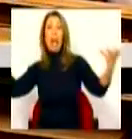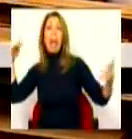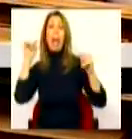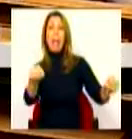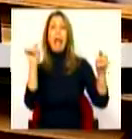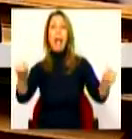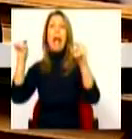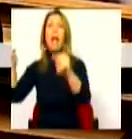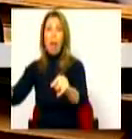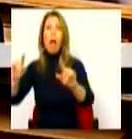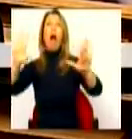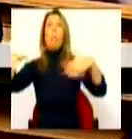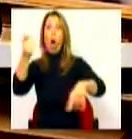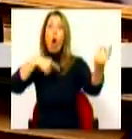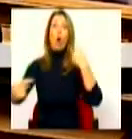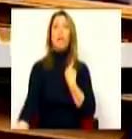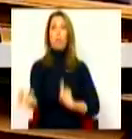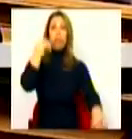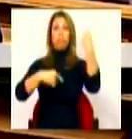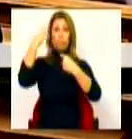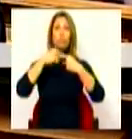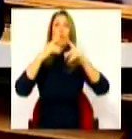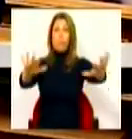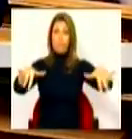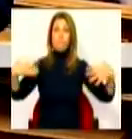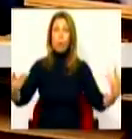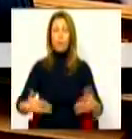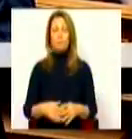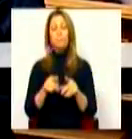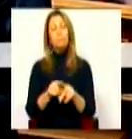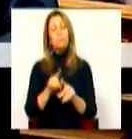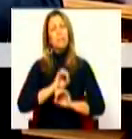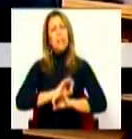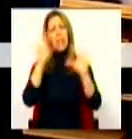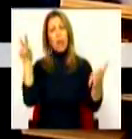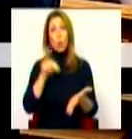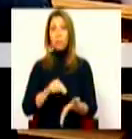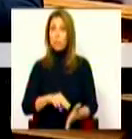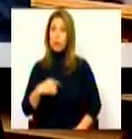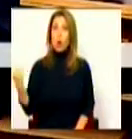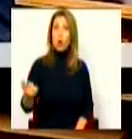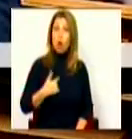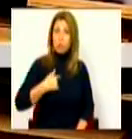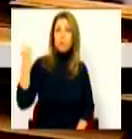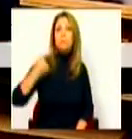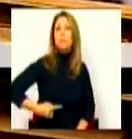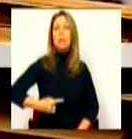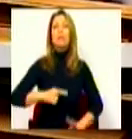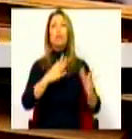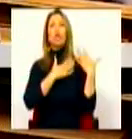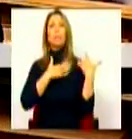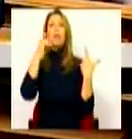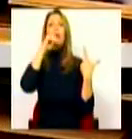as pedras ao mesmo. Que fique bem claro, esta nossa posição que reclama responsáveis e